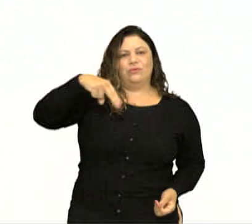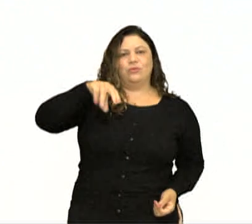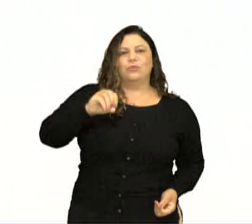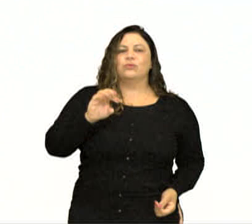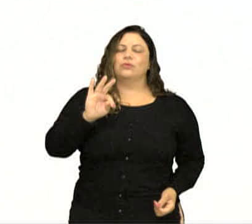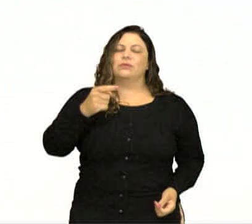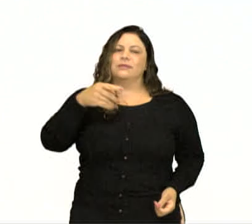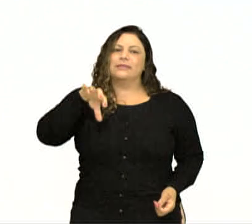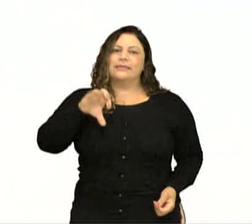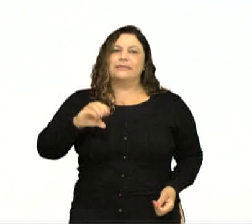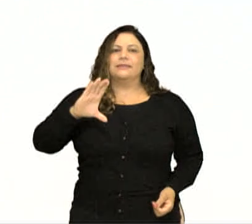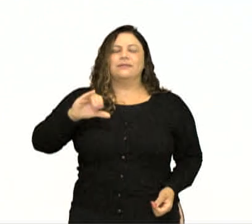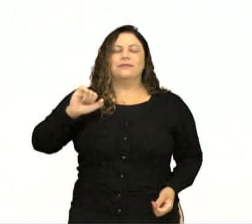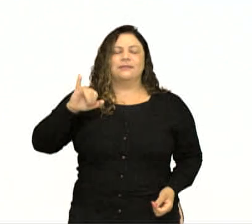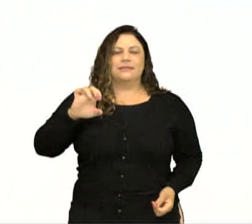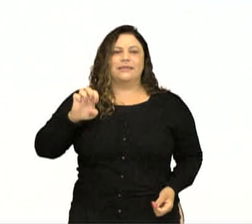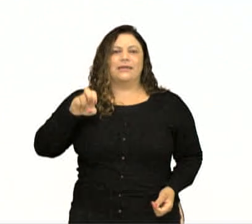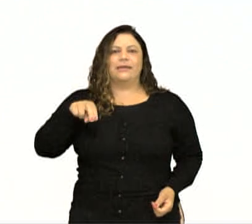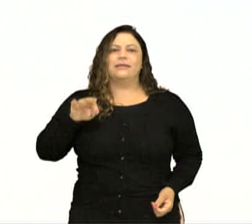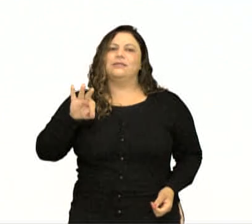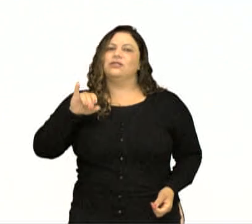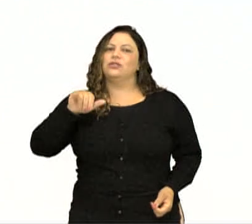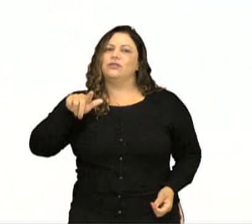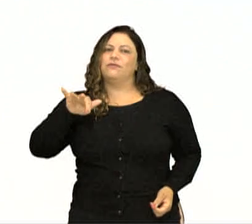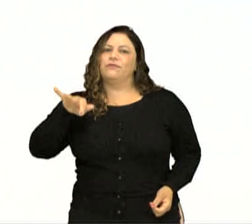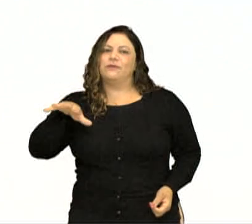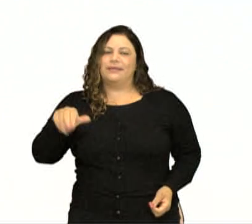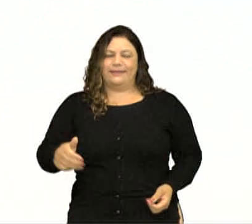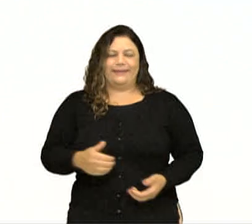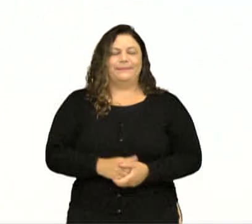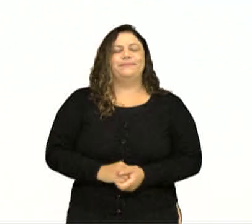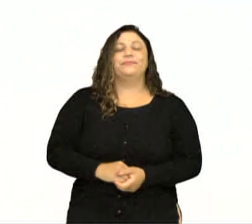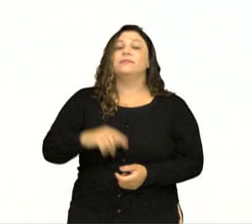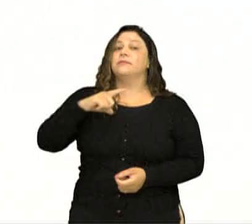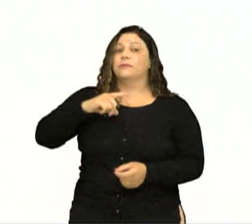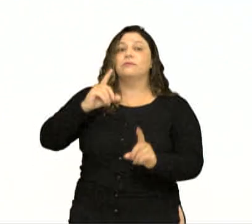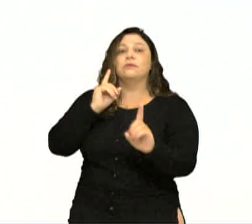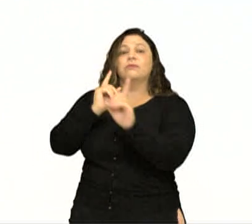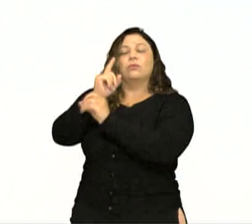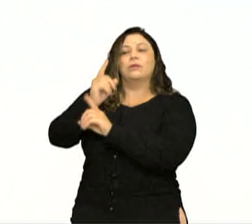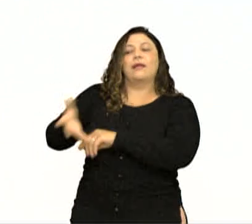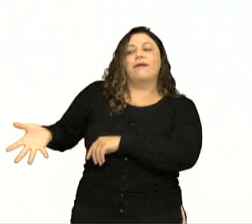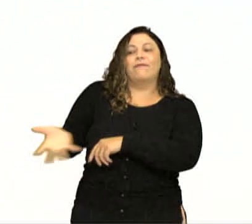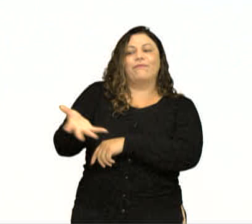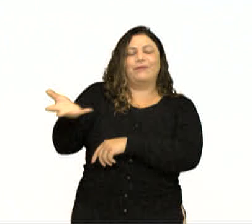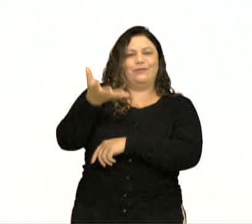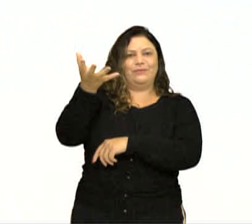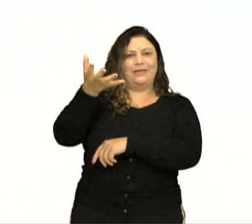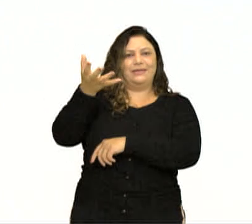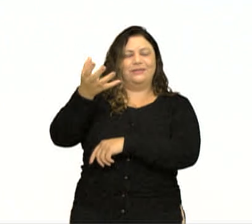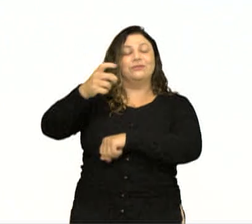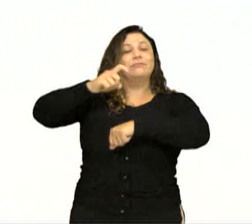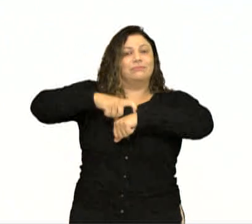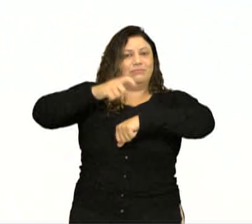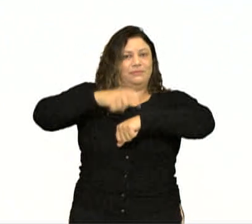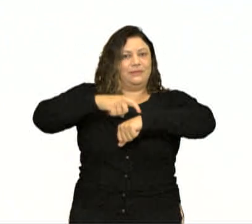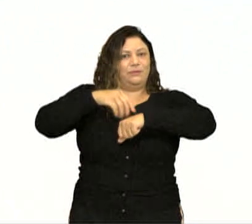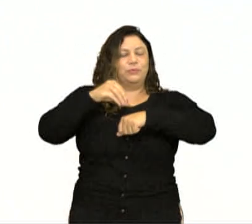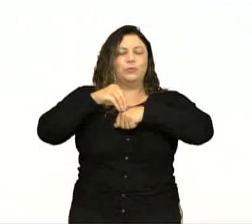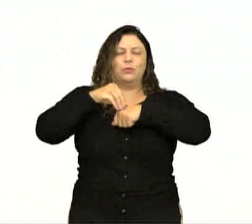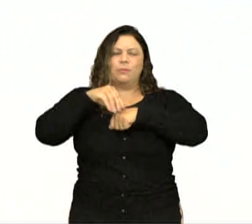7 bilhões e 500 milhões de quilômetros. E você tem a velocidade da luz e você quer o tempo. Vou deixar mais uma